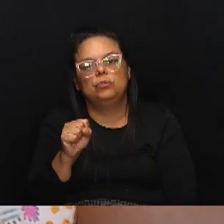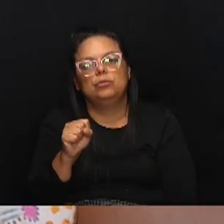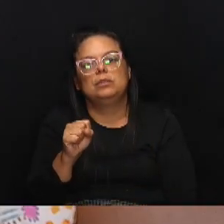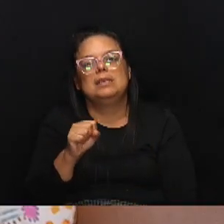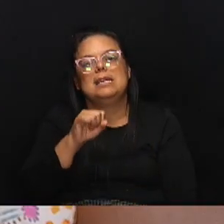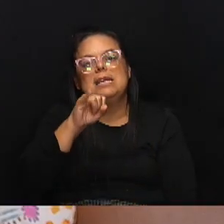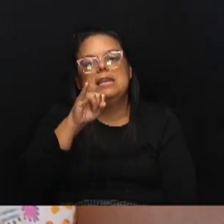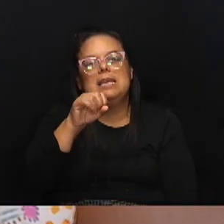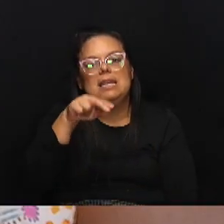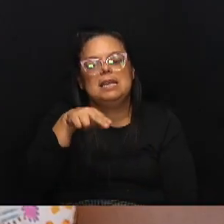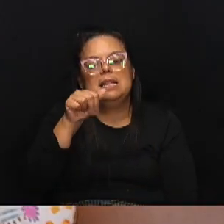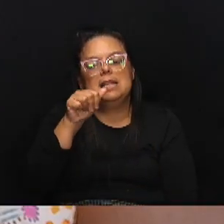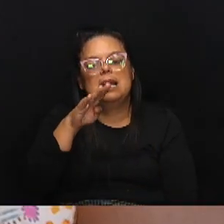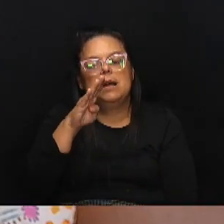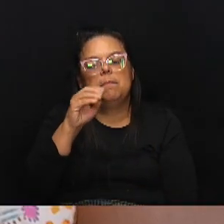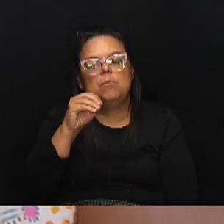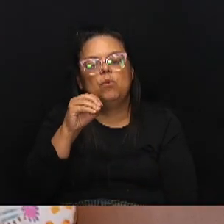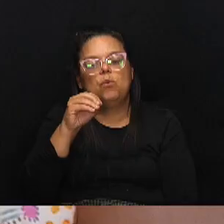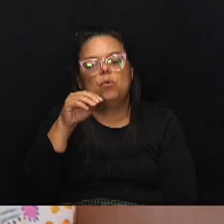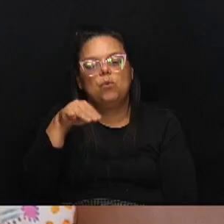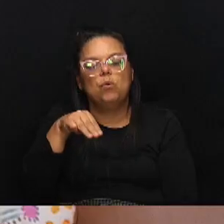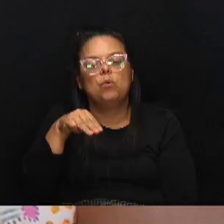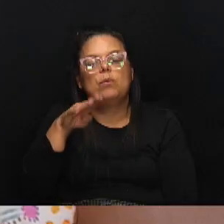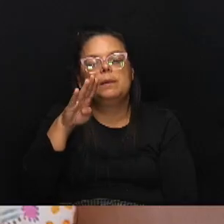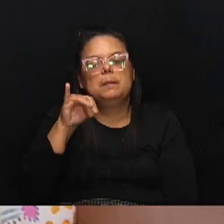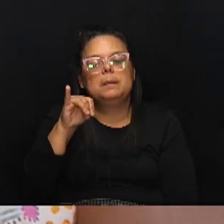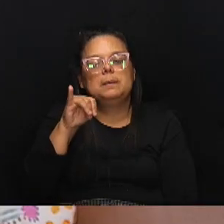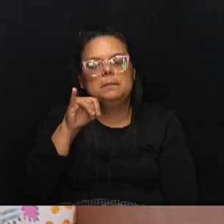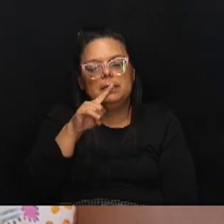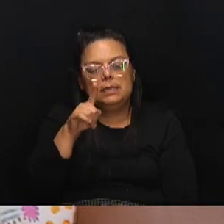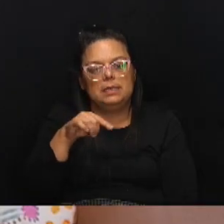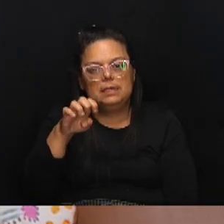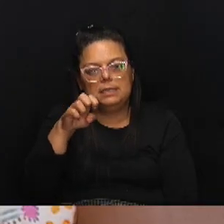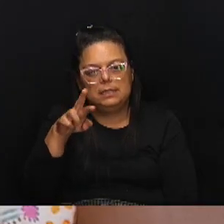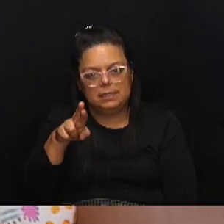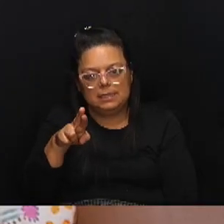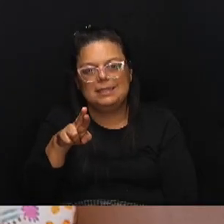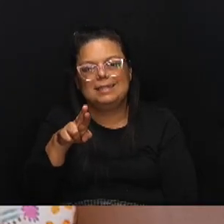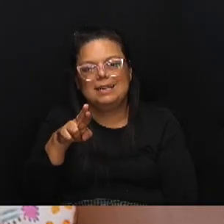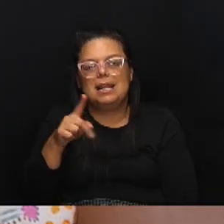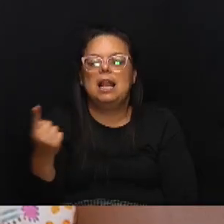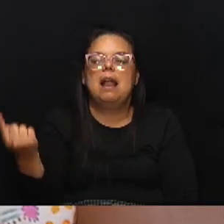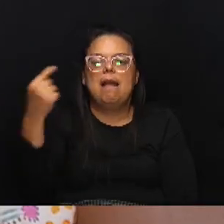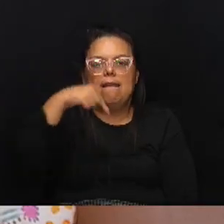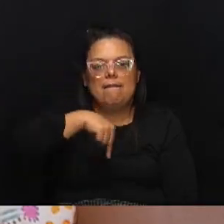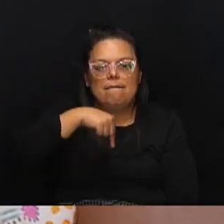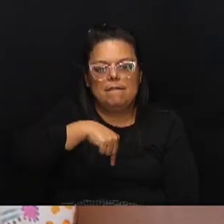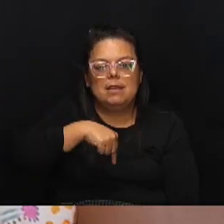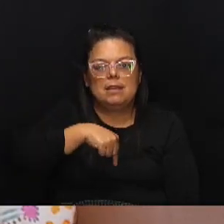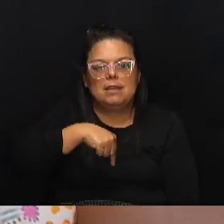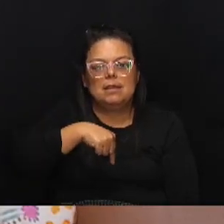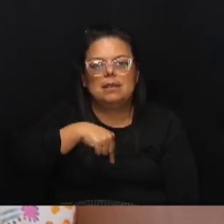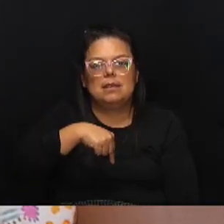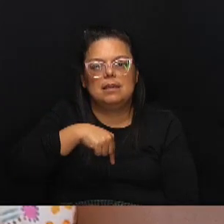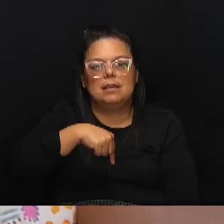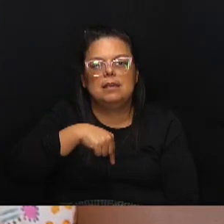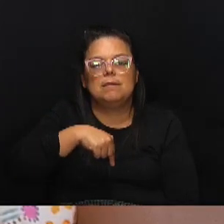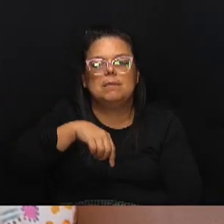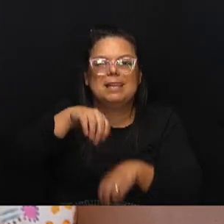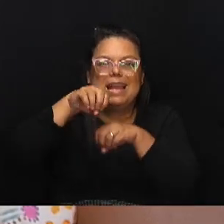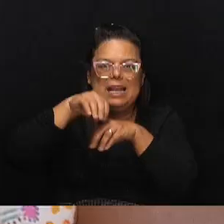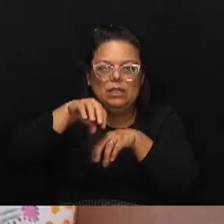von Binzer. Ela vem para cá e ela vai ser preceptora. Porque a educação